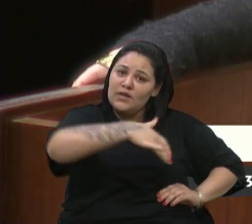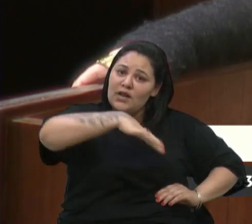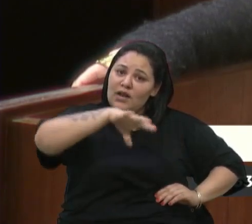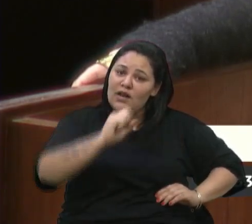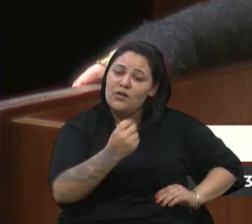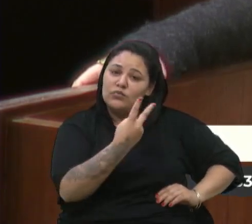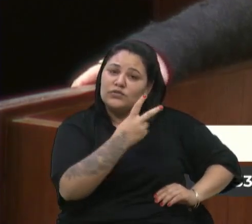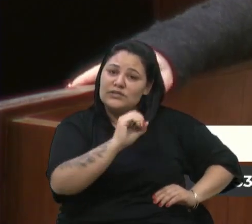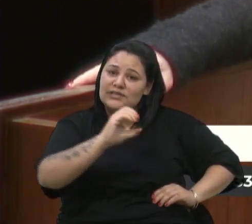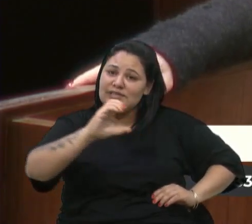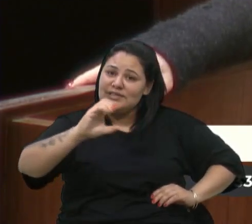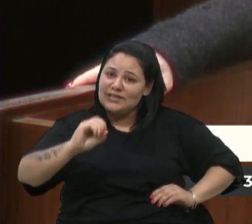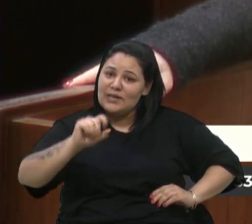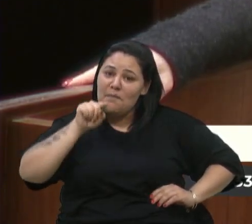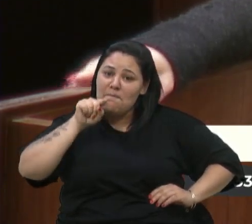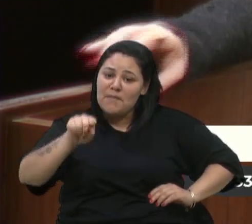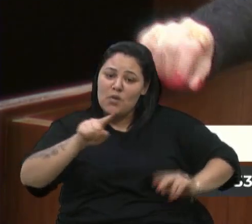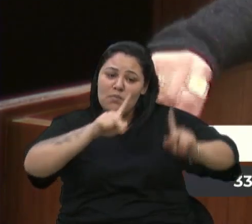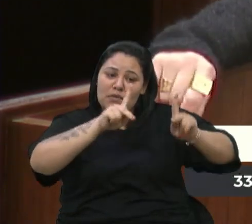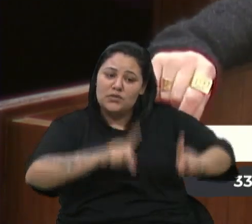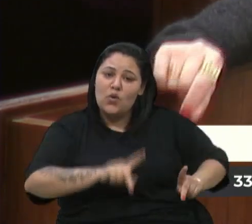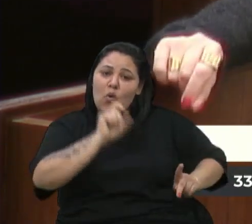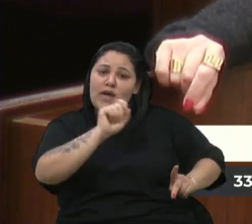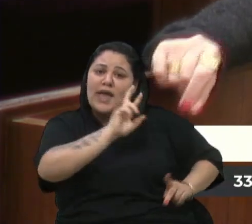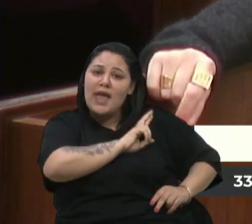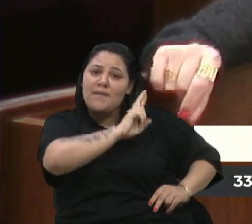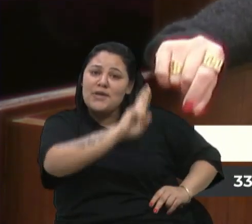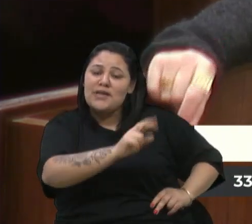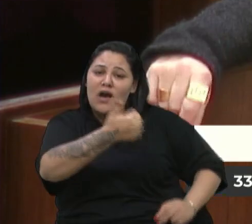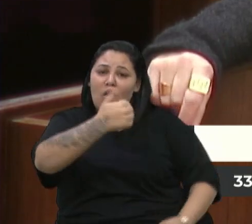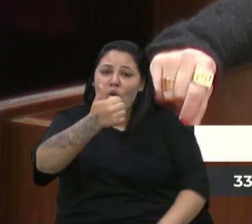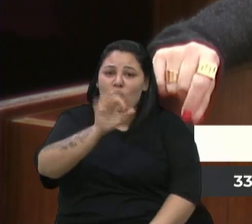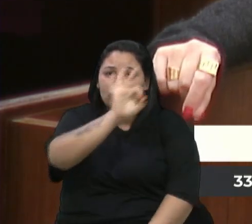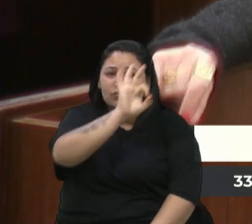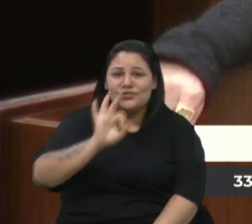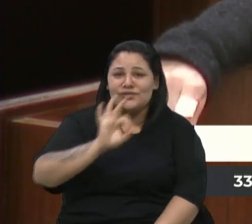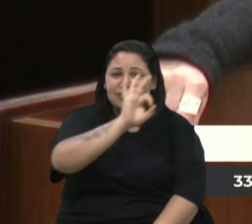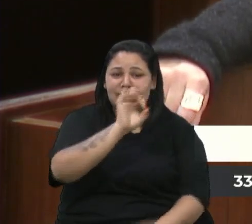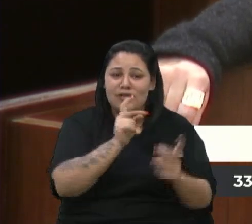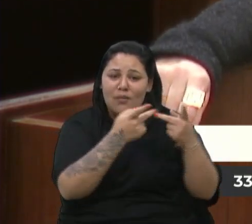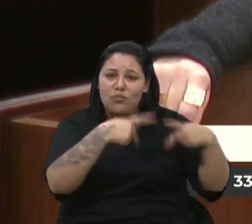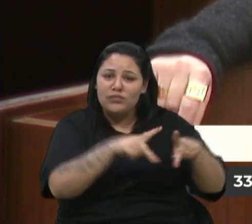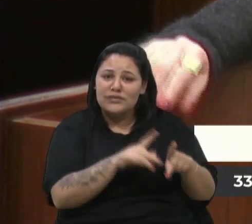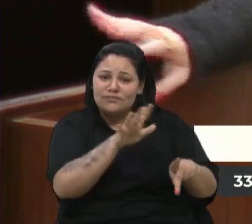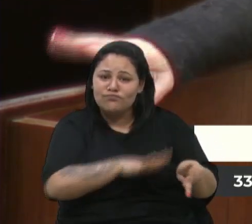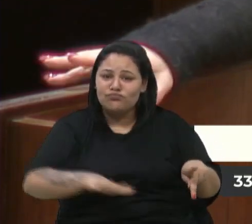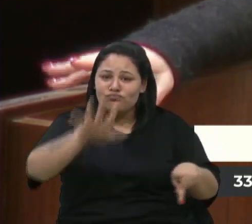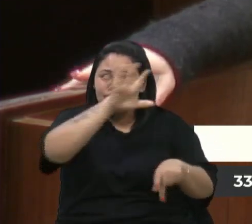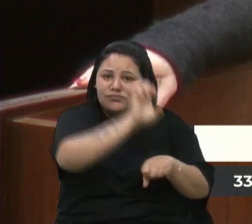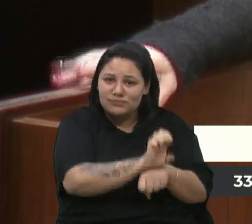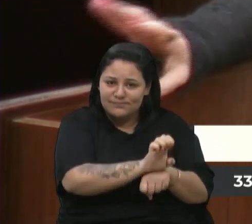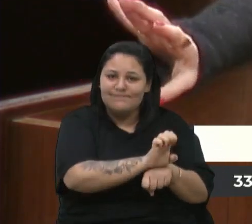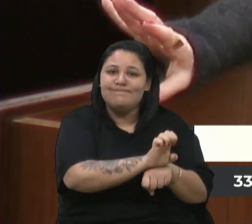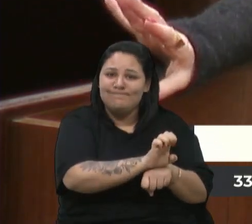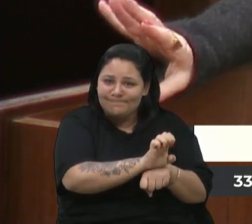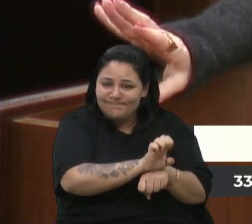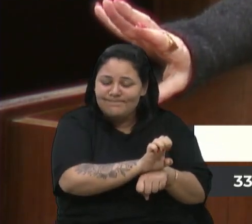1.200.000 pessoas, o que corresponde a 11% da população do Estado. Cerca